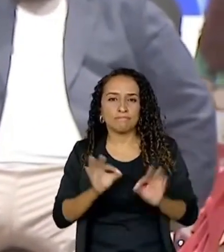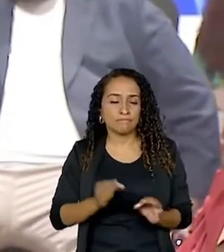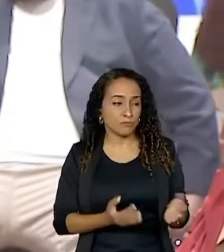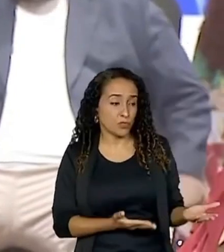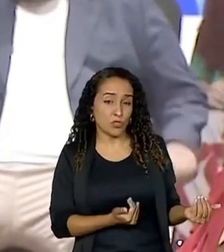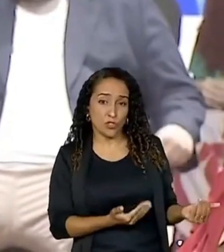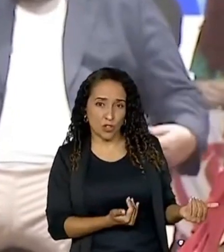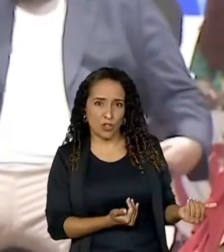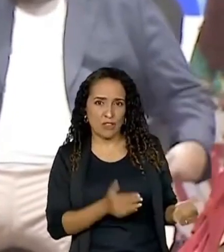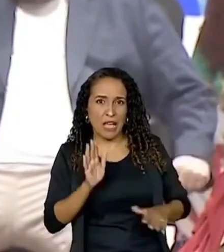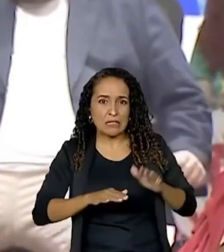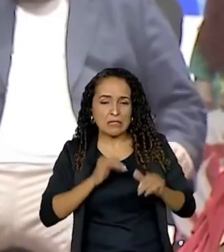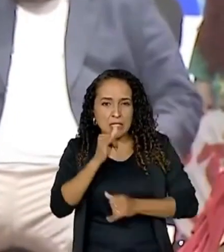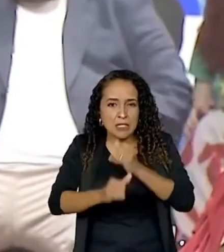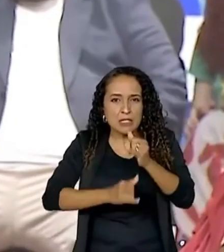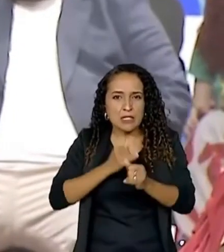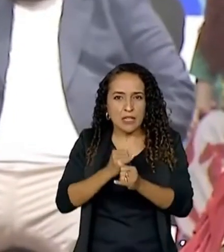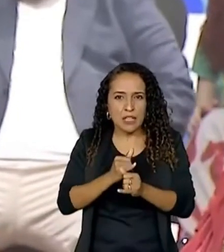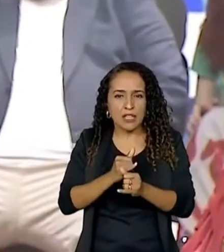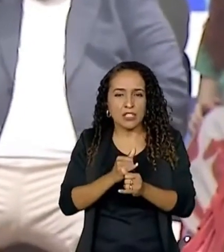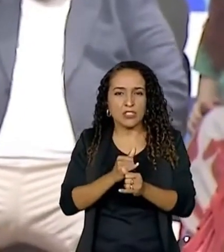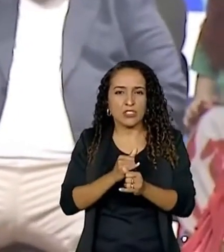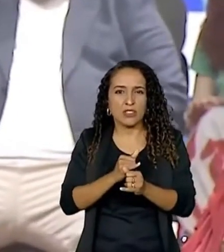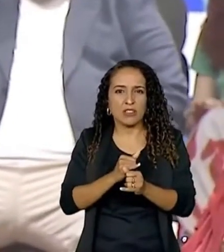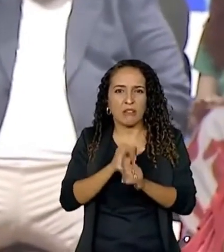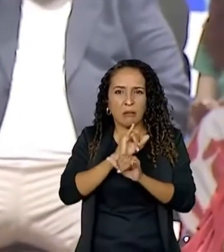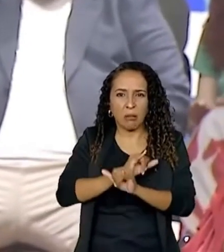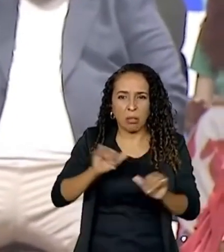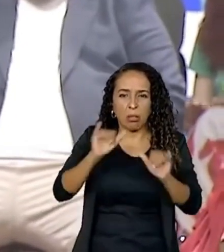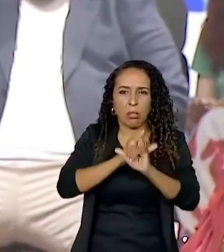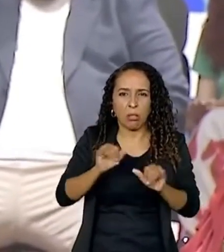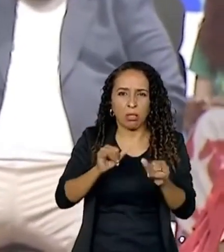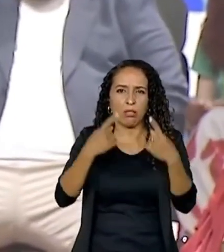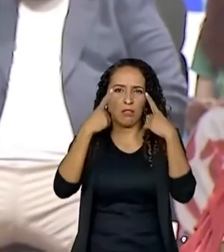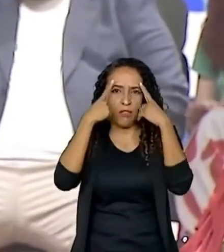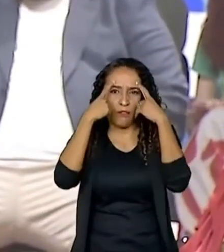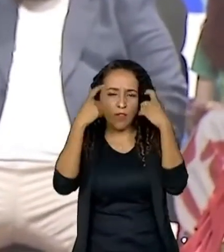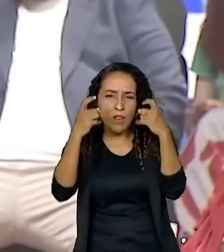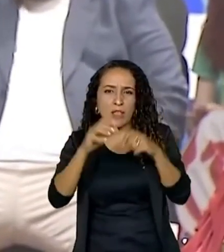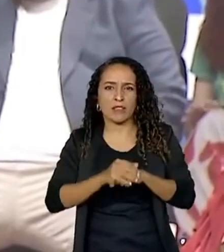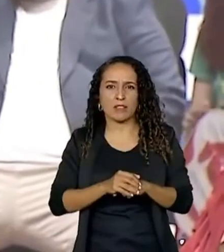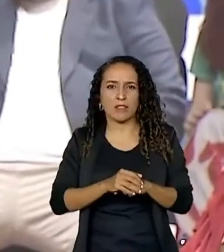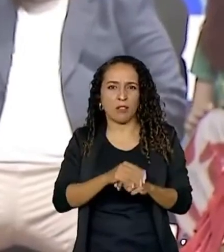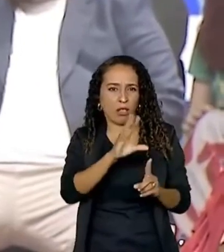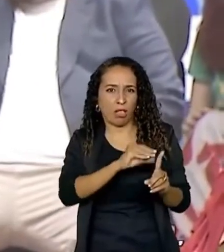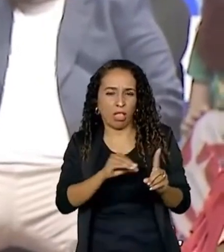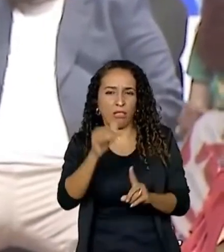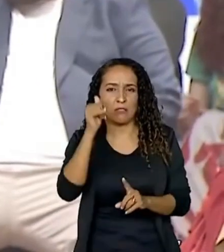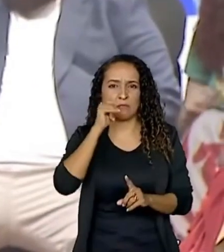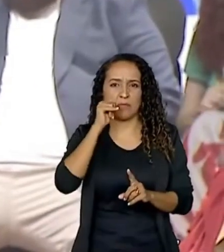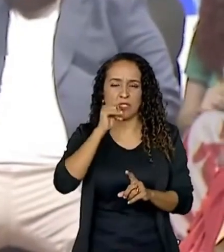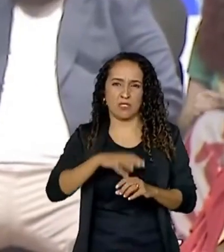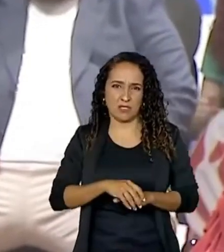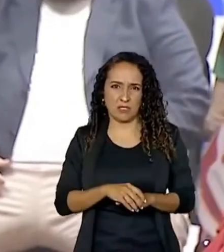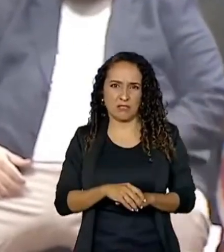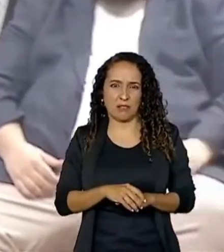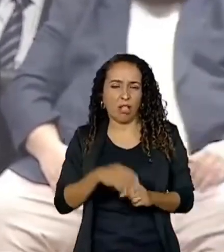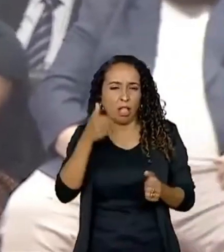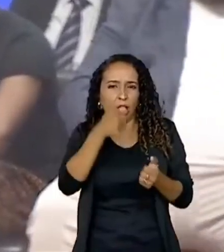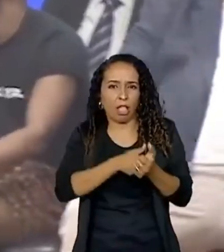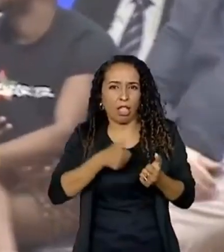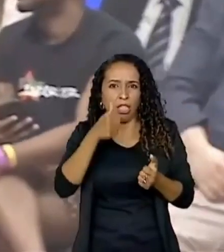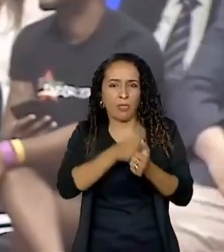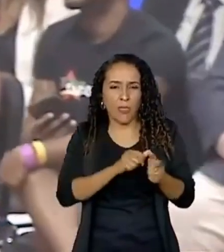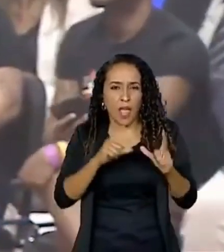meninada que muitas vezes está na internet pregando violência, abusando de meninas, tentando